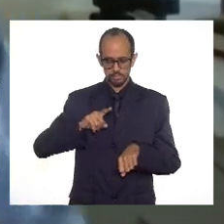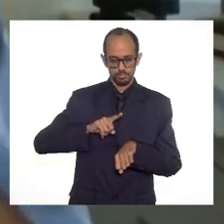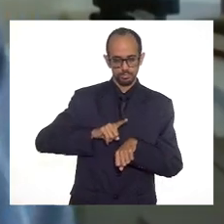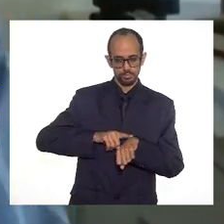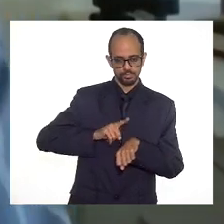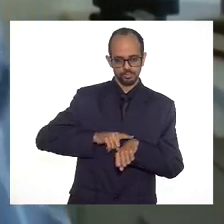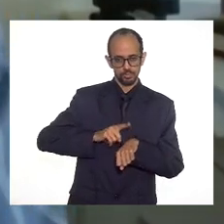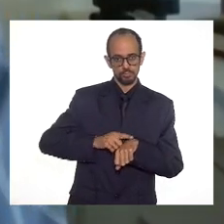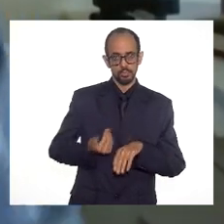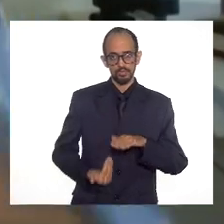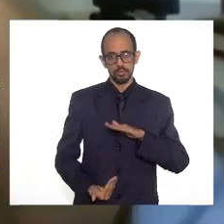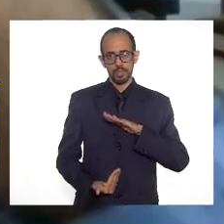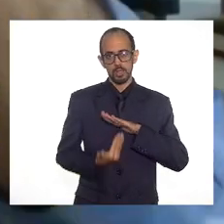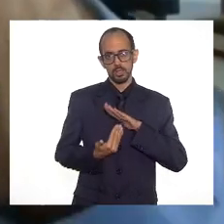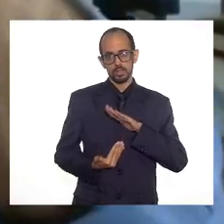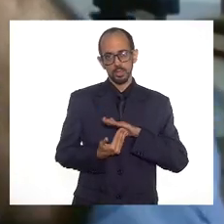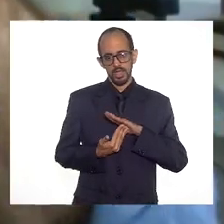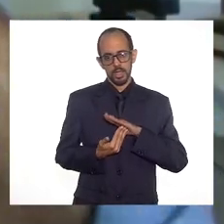até